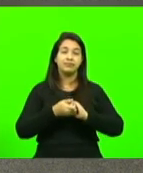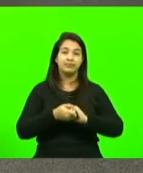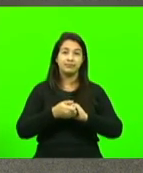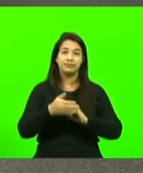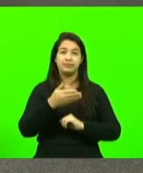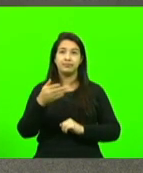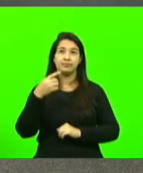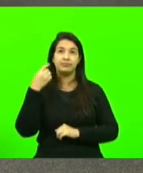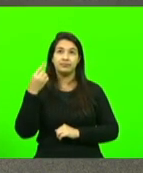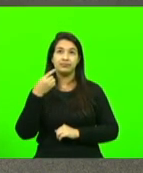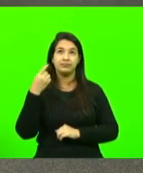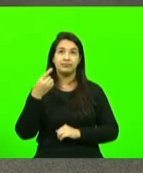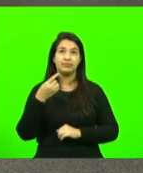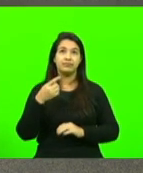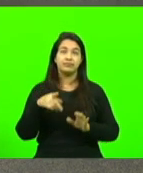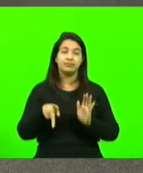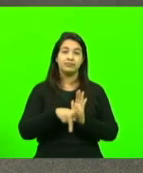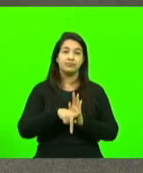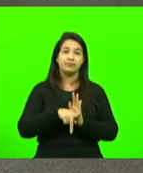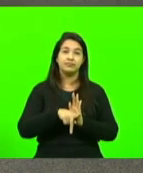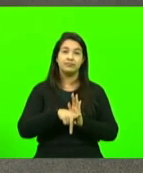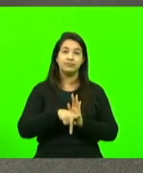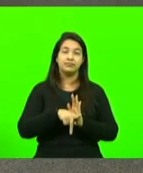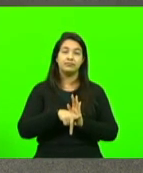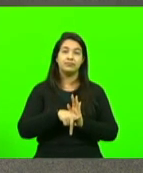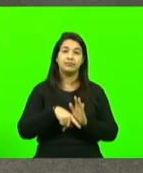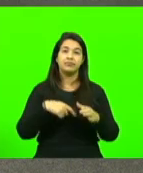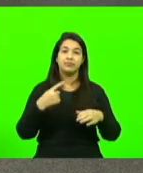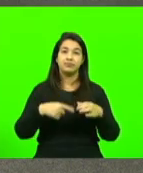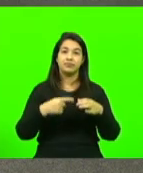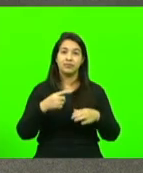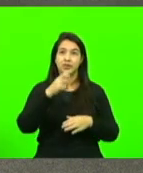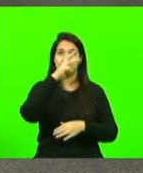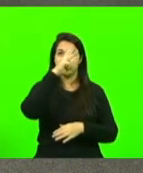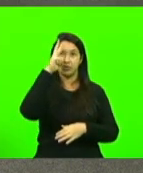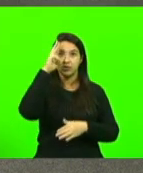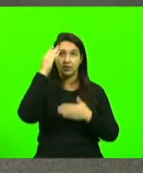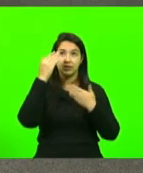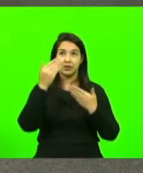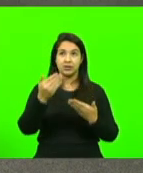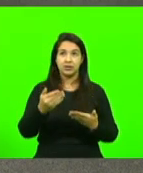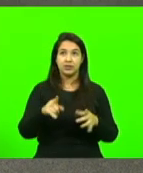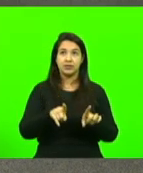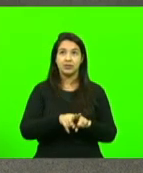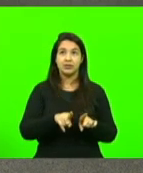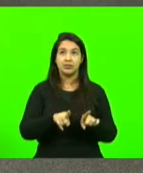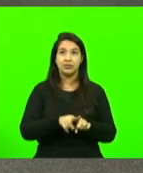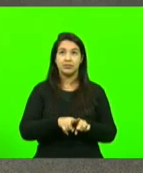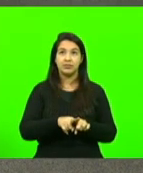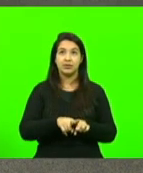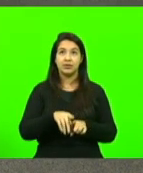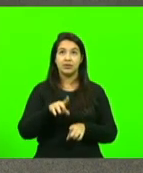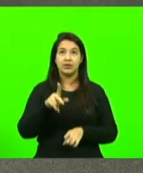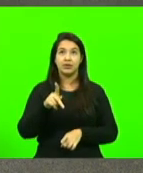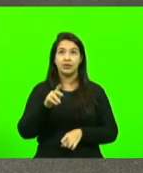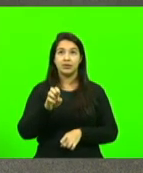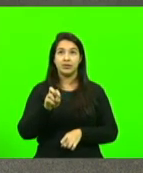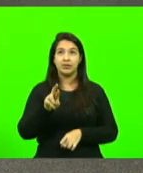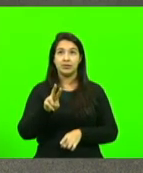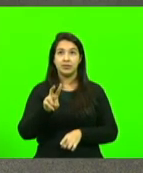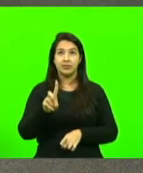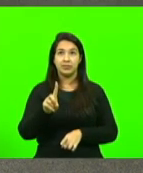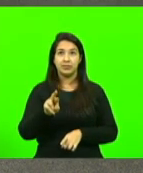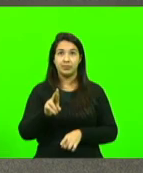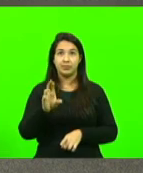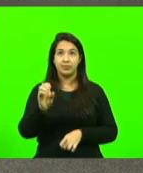da comissão ao presidente deputado rôney nosso agradecimento saudável Deputado pelo site está presente também da audiência